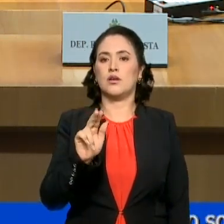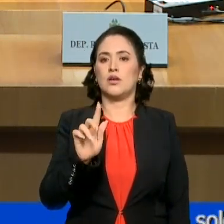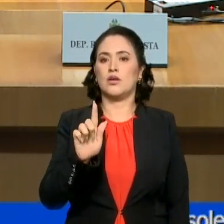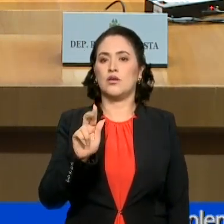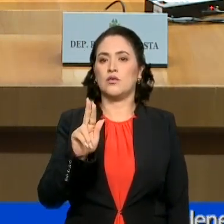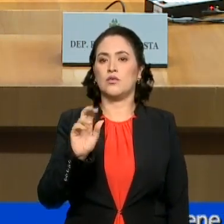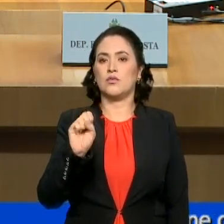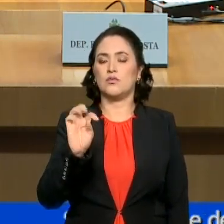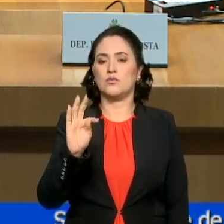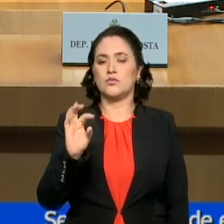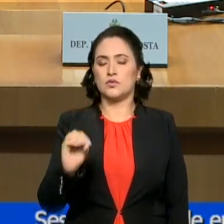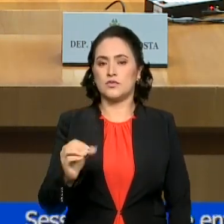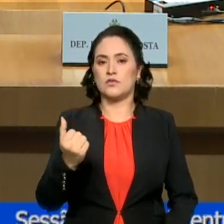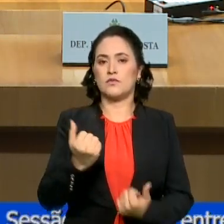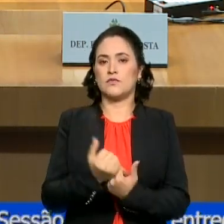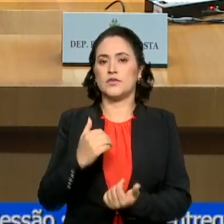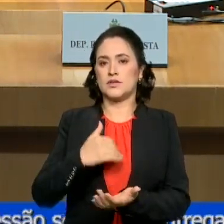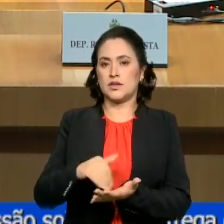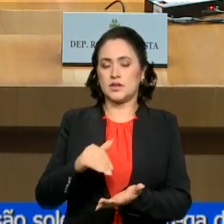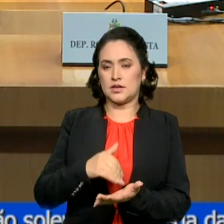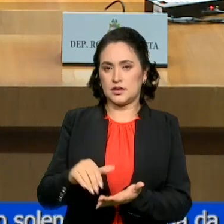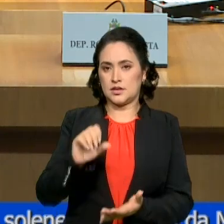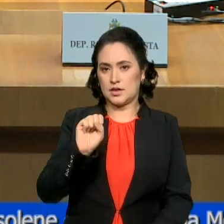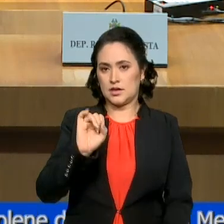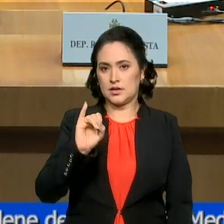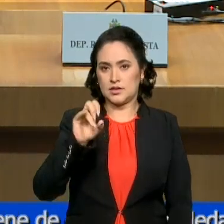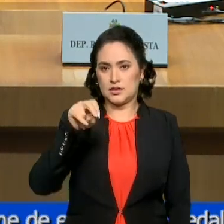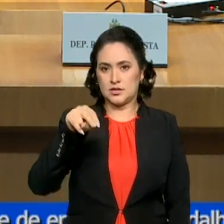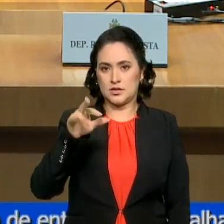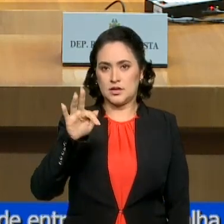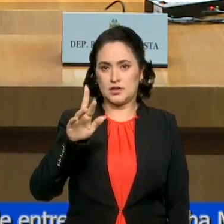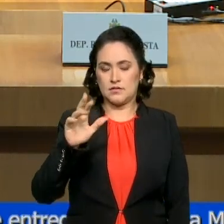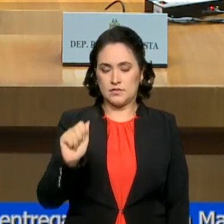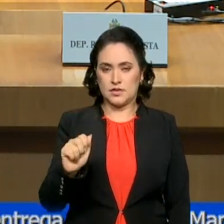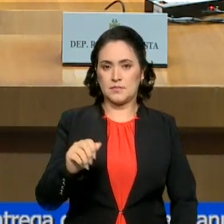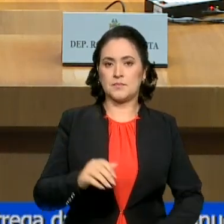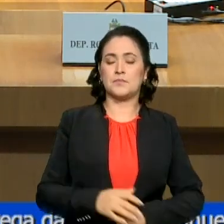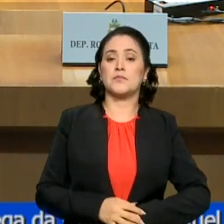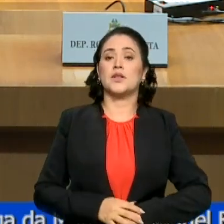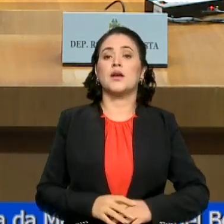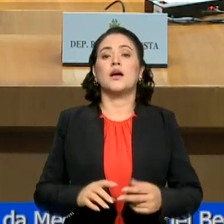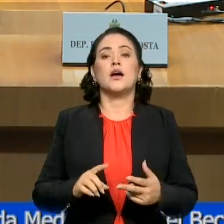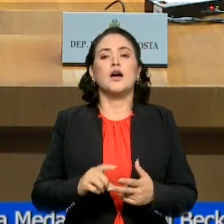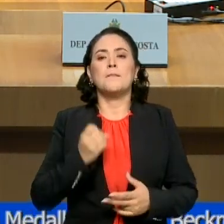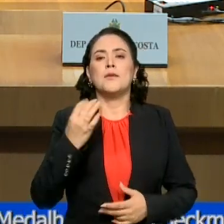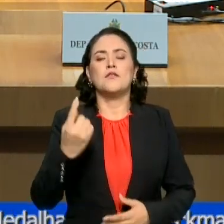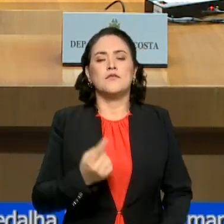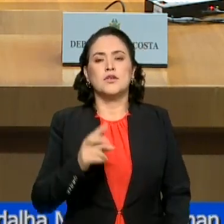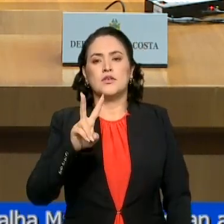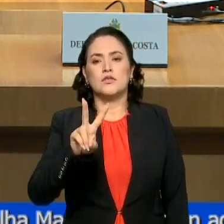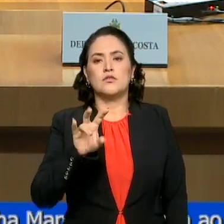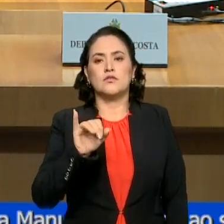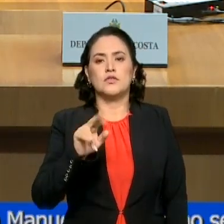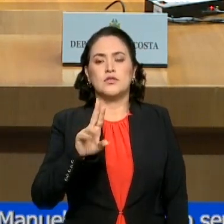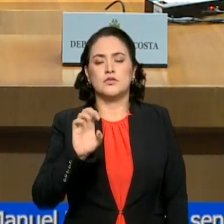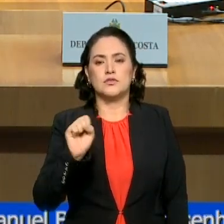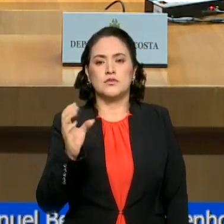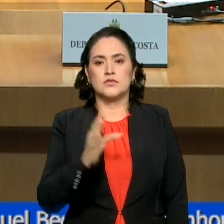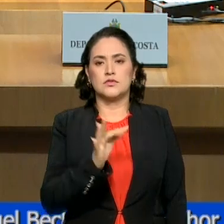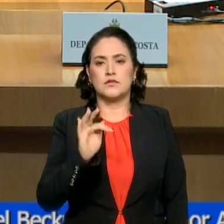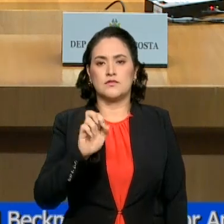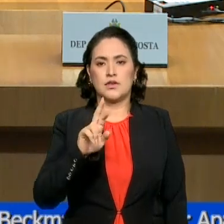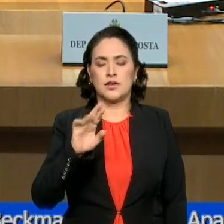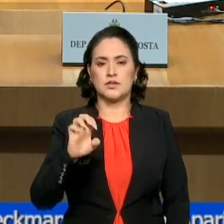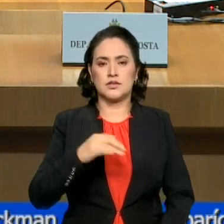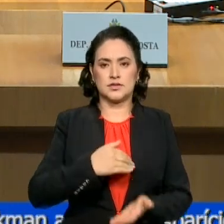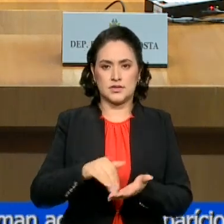da SINFRA, do senhor Vinícius Ferro, secretário de Planejamento e Orçamento,